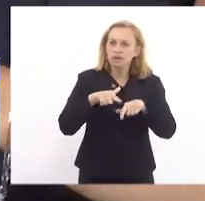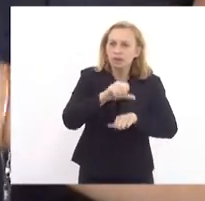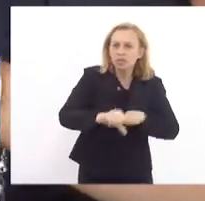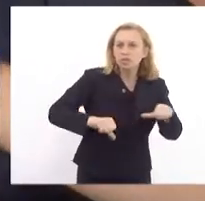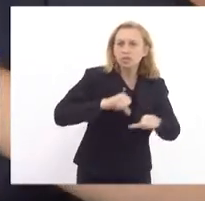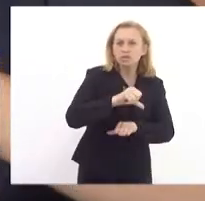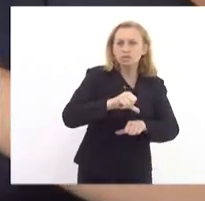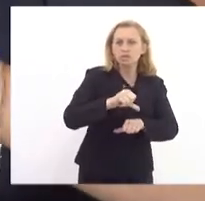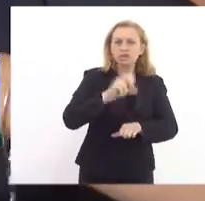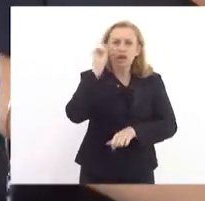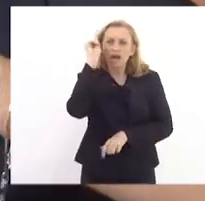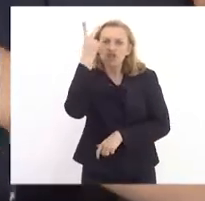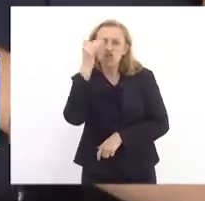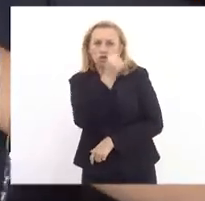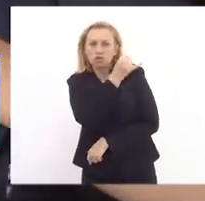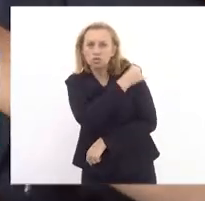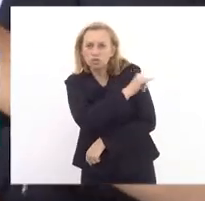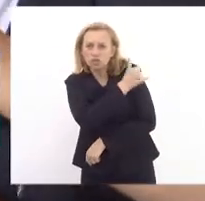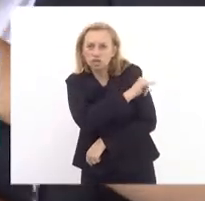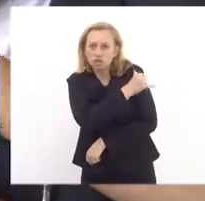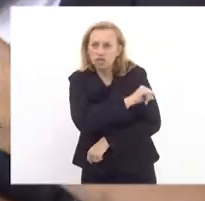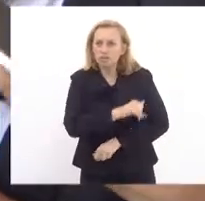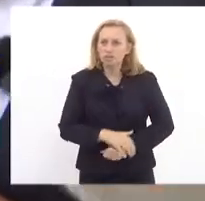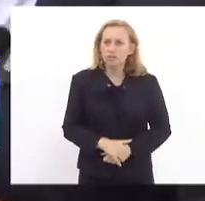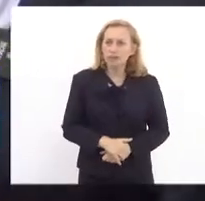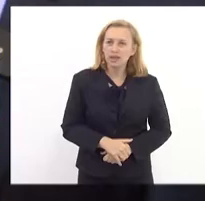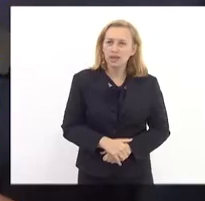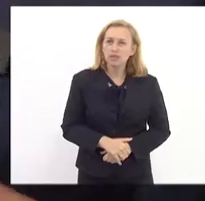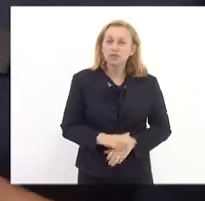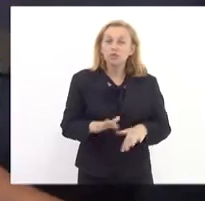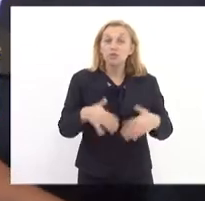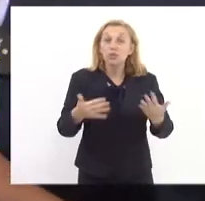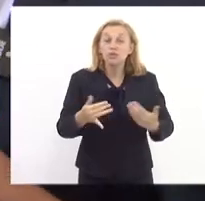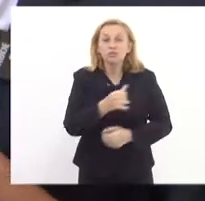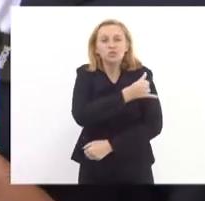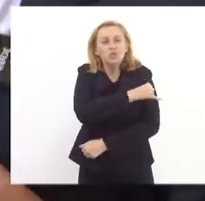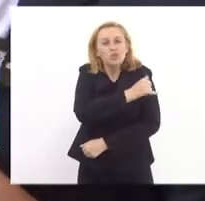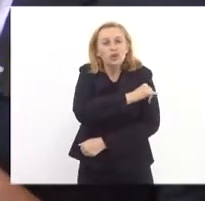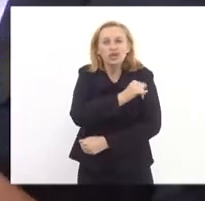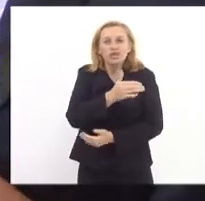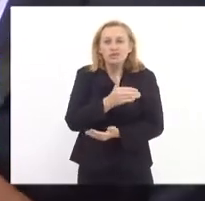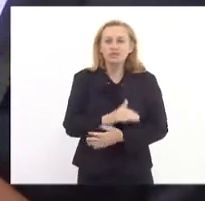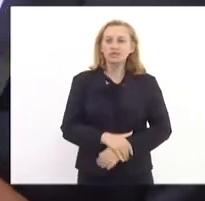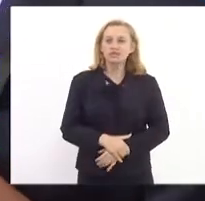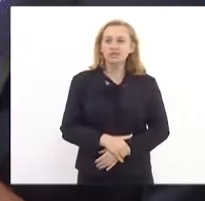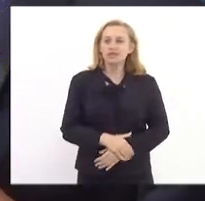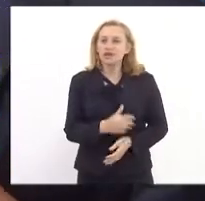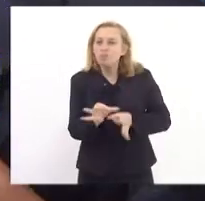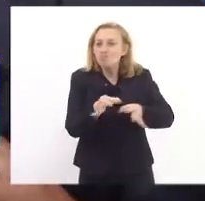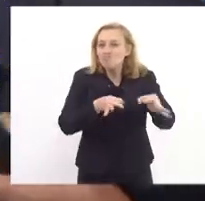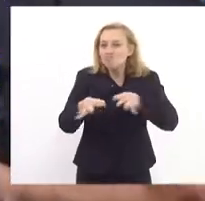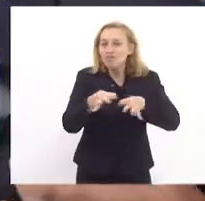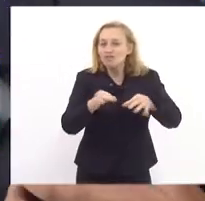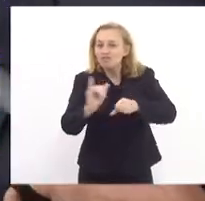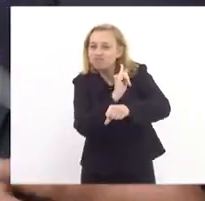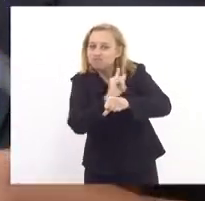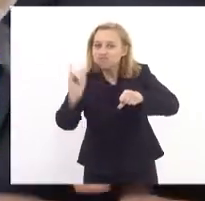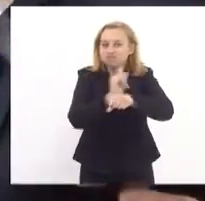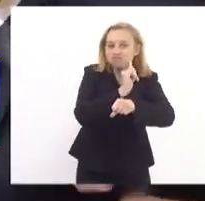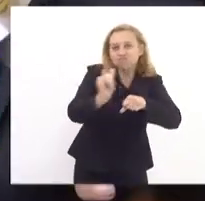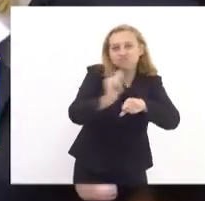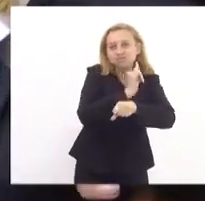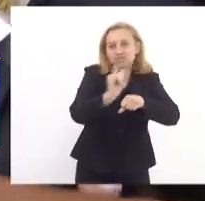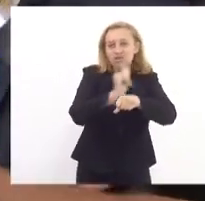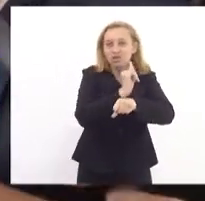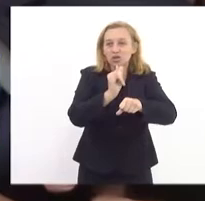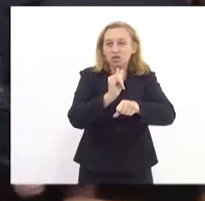a história do Rio de Janeiro. Quando o Rio ele passa a ter um planejamento estratégico para onde